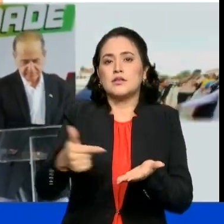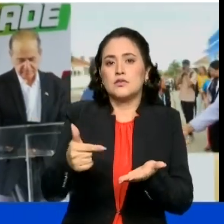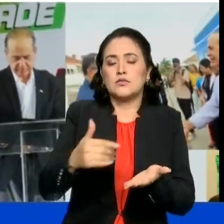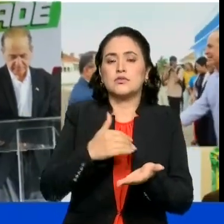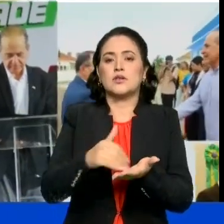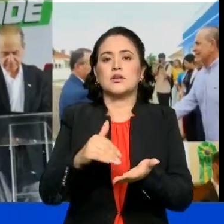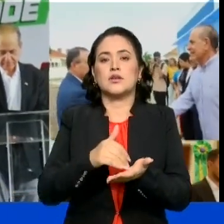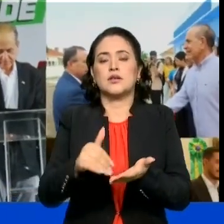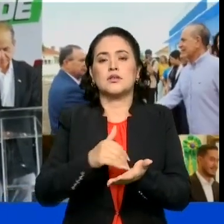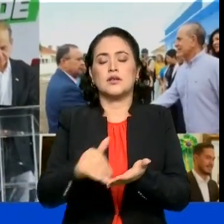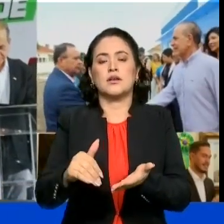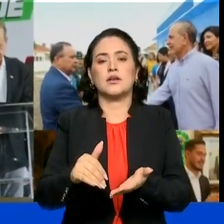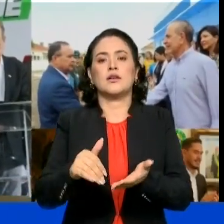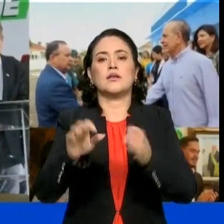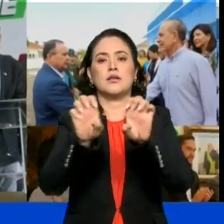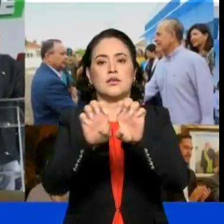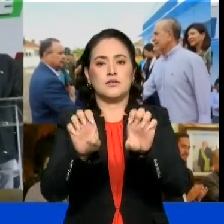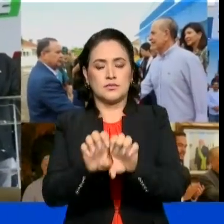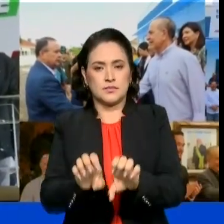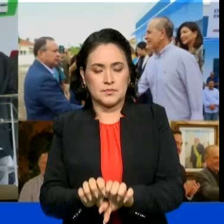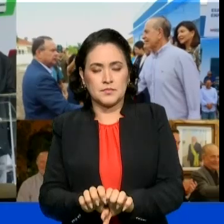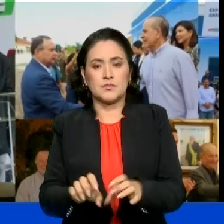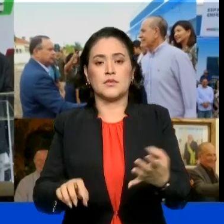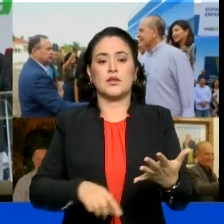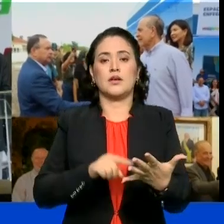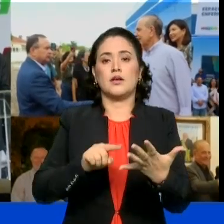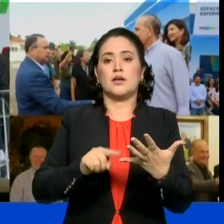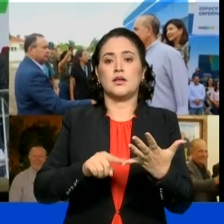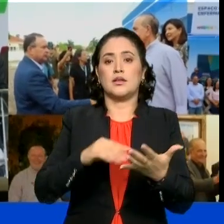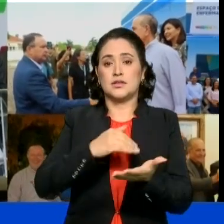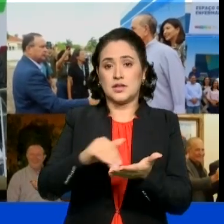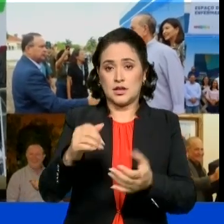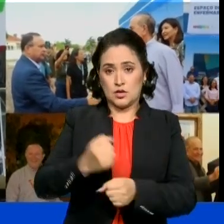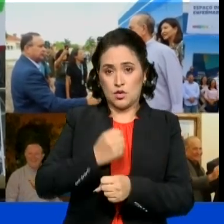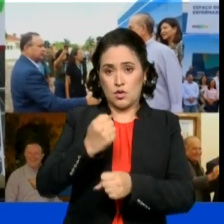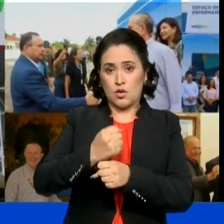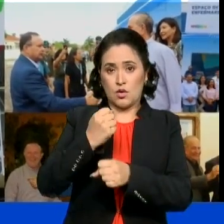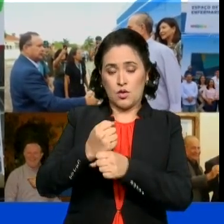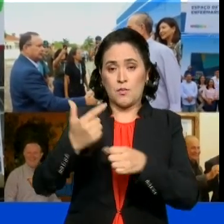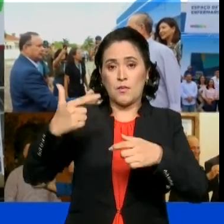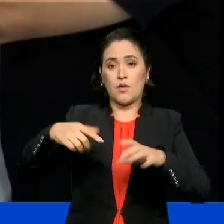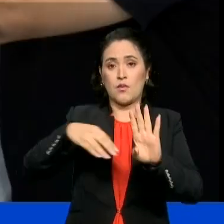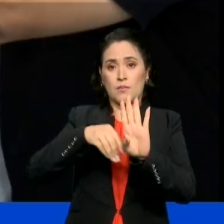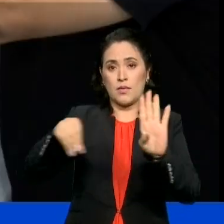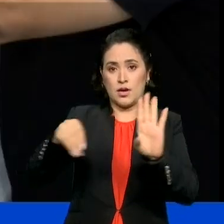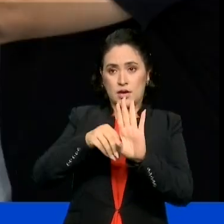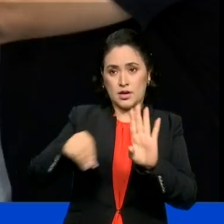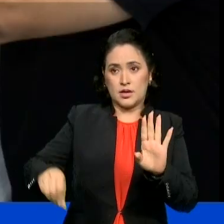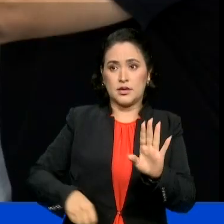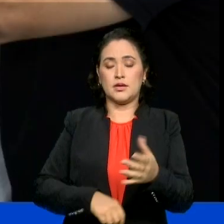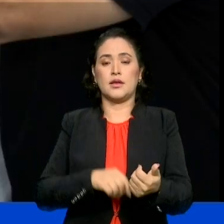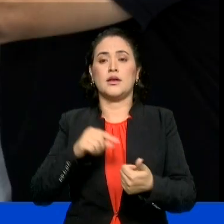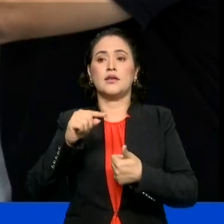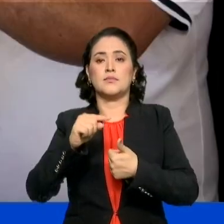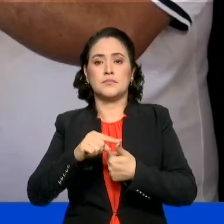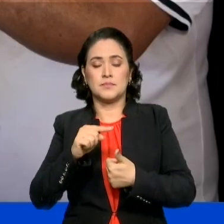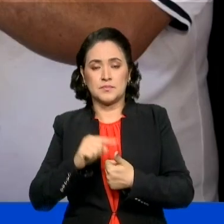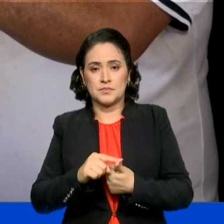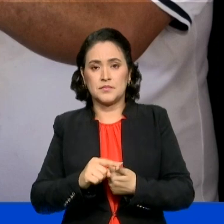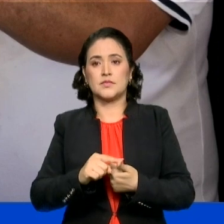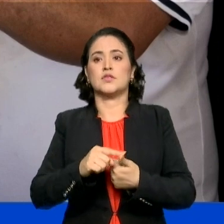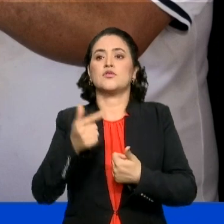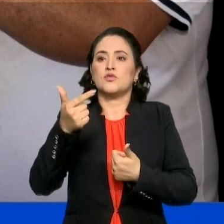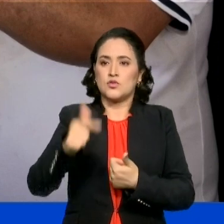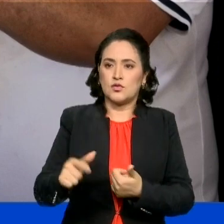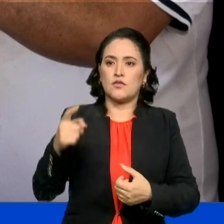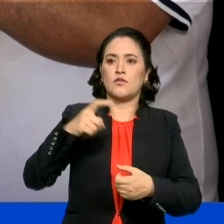secretário de obras em Barreirinhas e novamente secretário da SINFRA. Em 2020, foi trabalhar como assessor